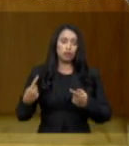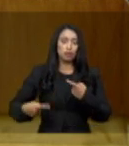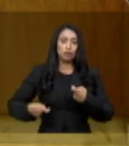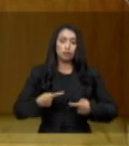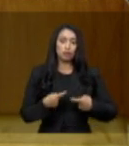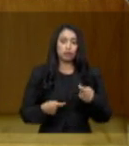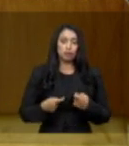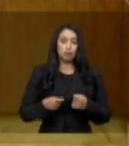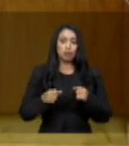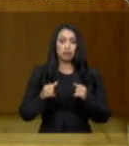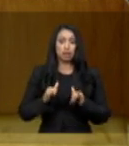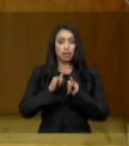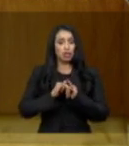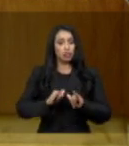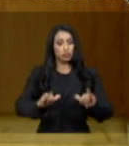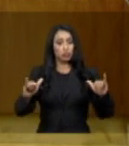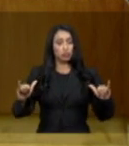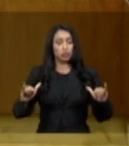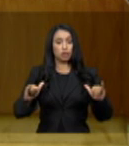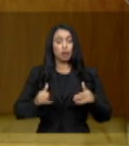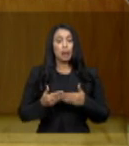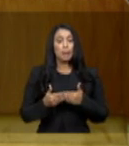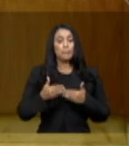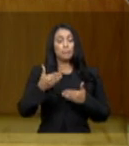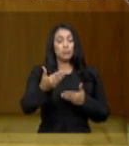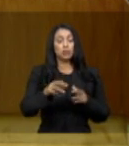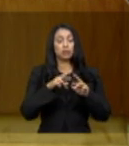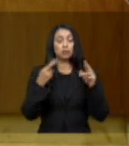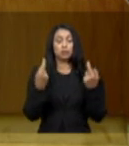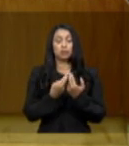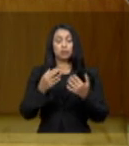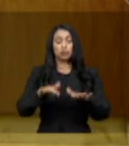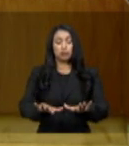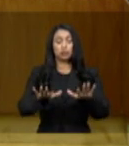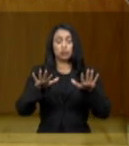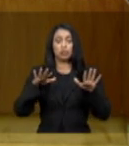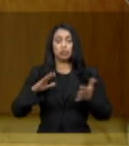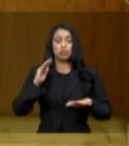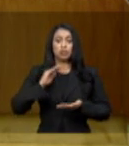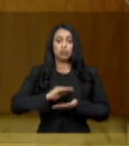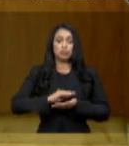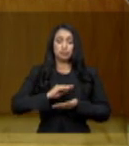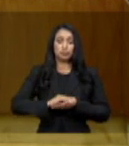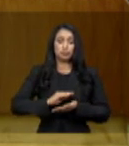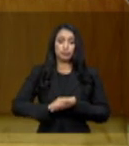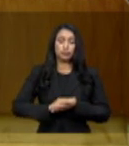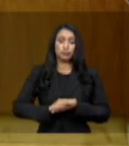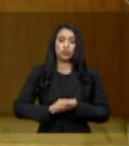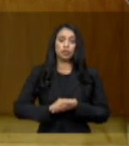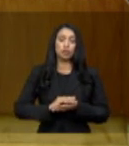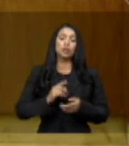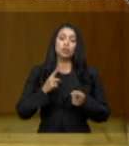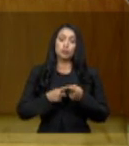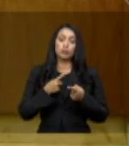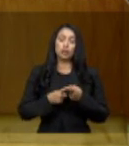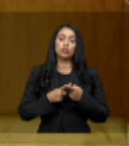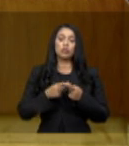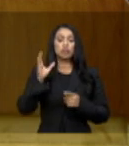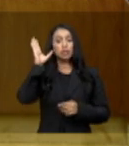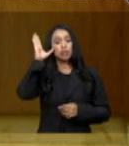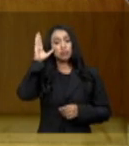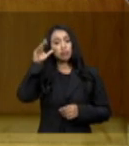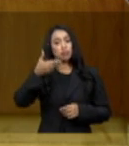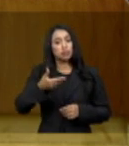tivemos hoje anunciam a todos que a próxima sessão plenária deixa o prêmio tribunal federal tendo em vista o que for a decidido